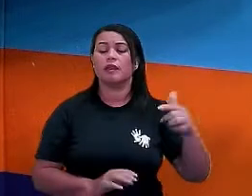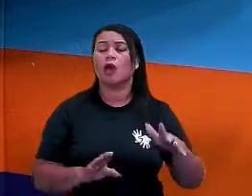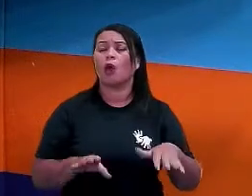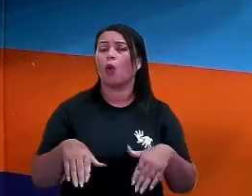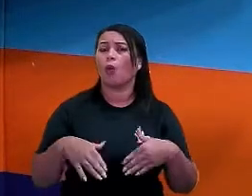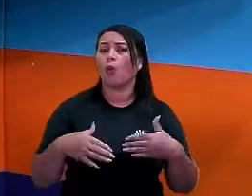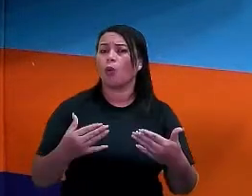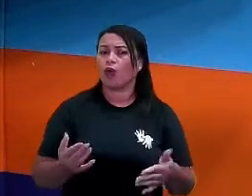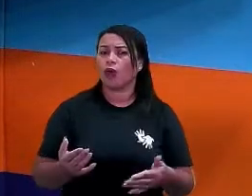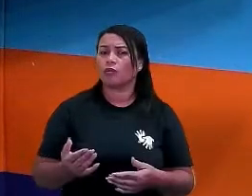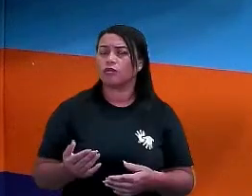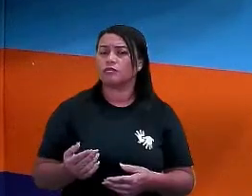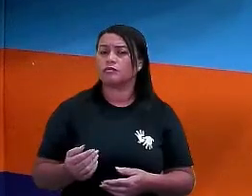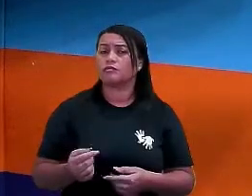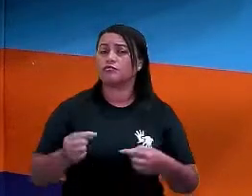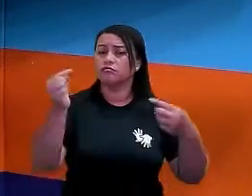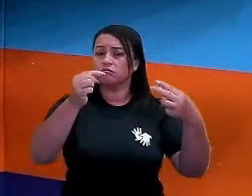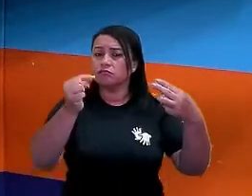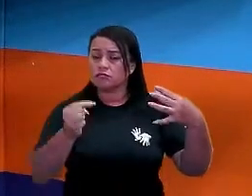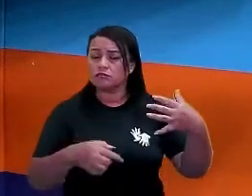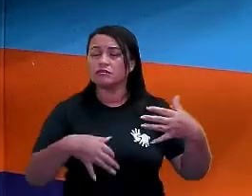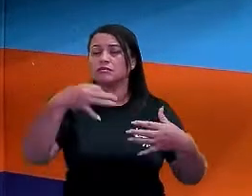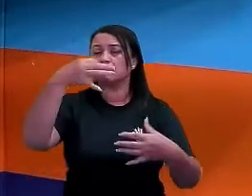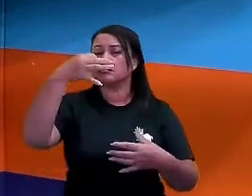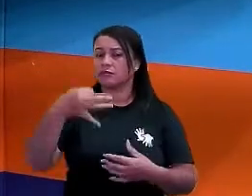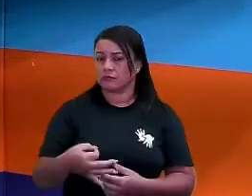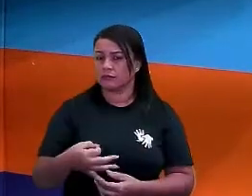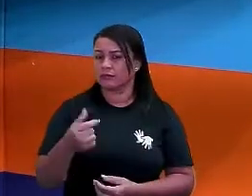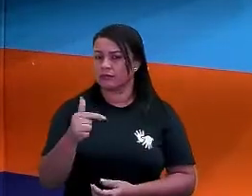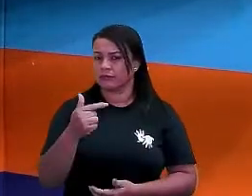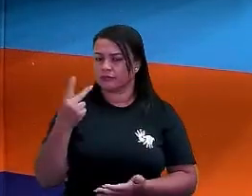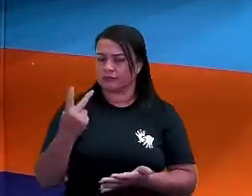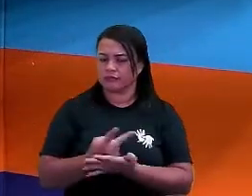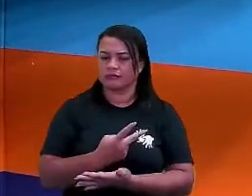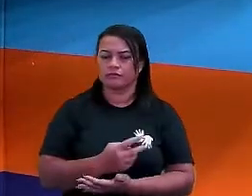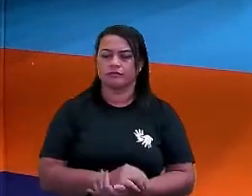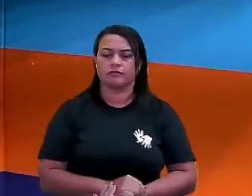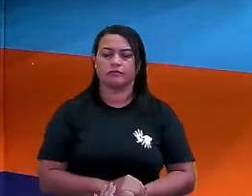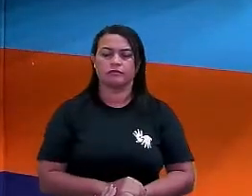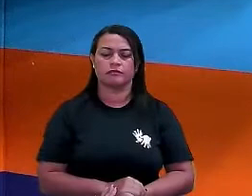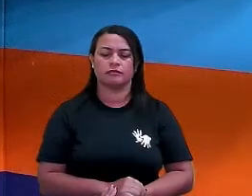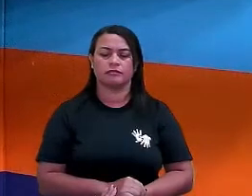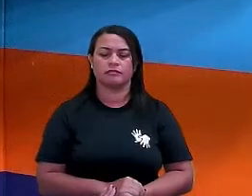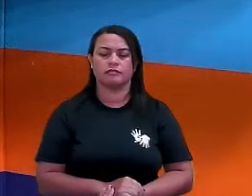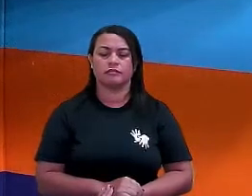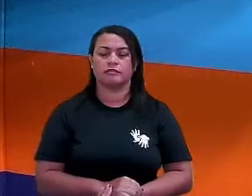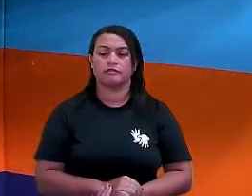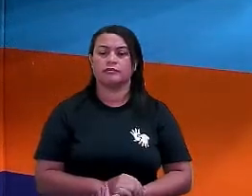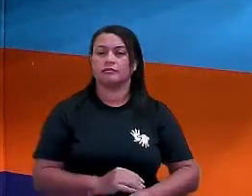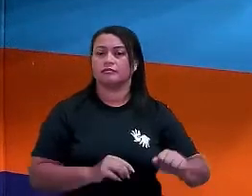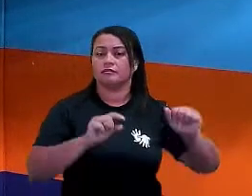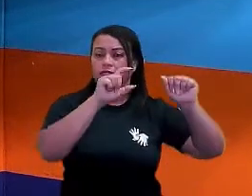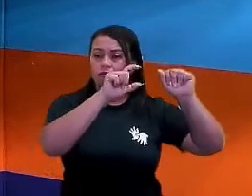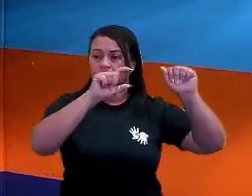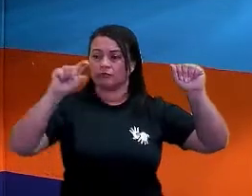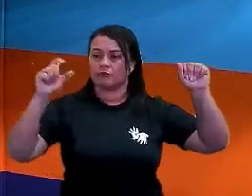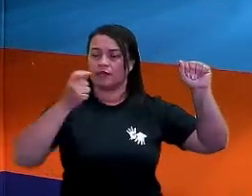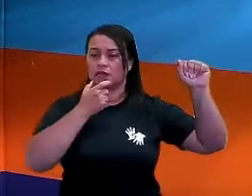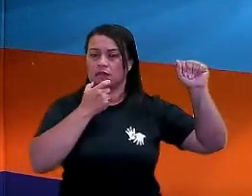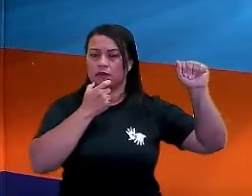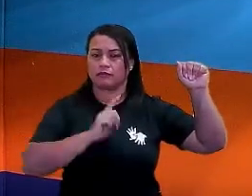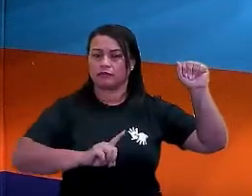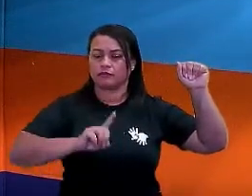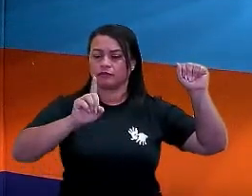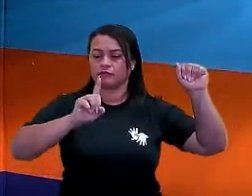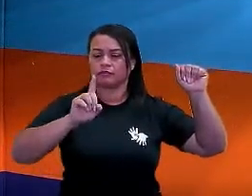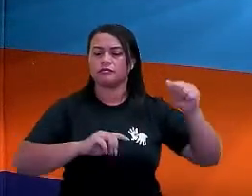única alternativa que não apresenta erro? Vamos ver. I don't think I'm going this weekend.